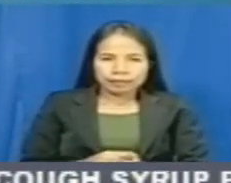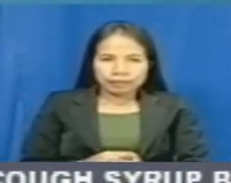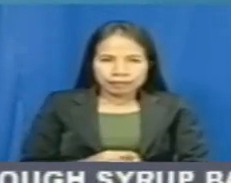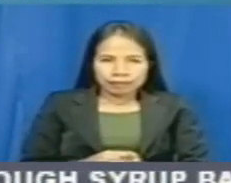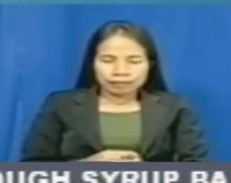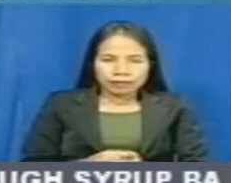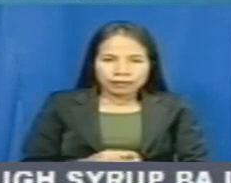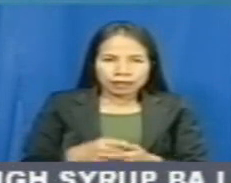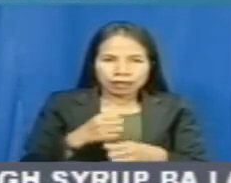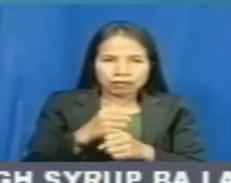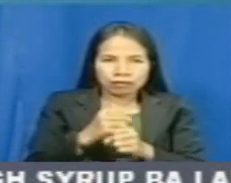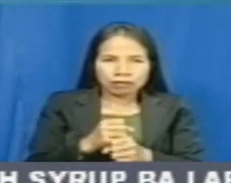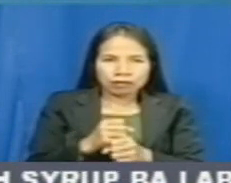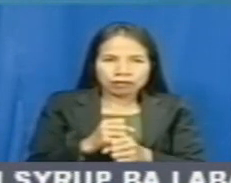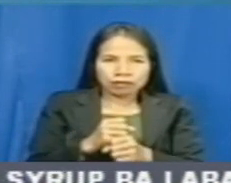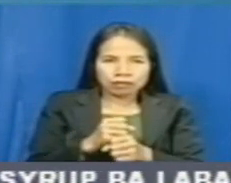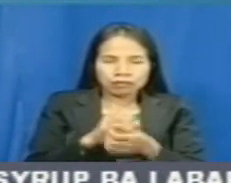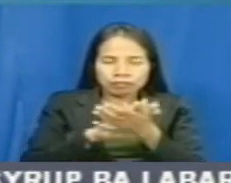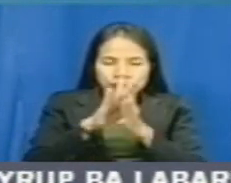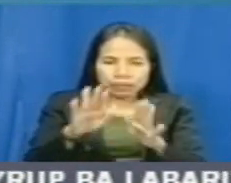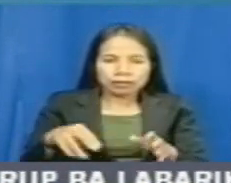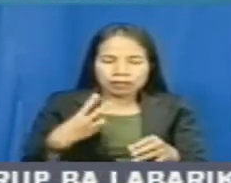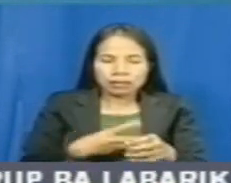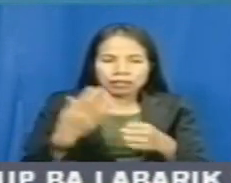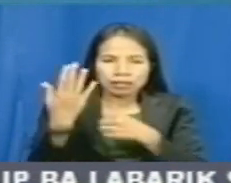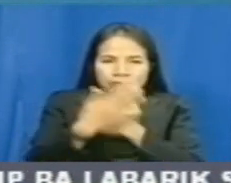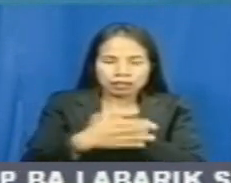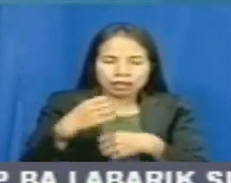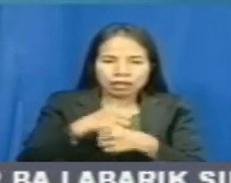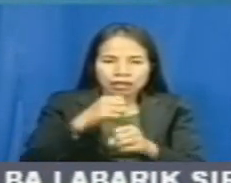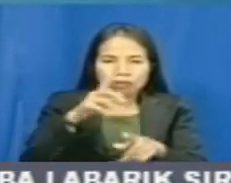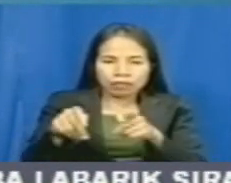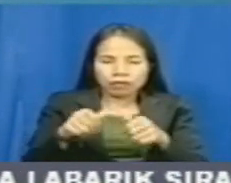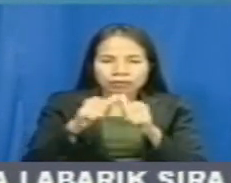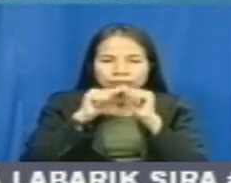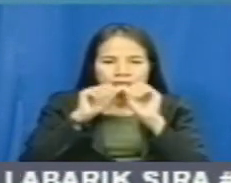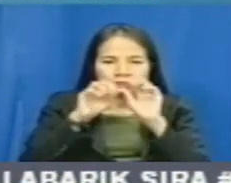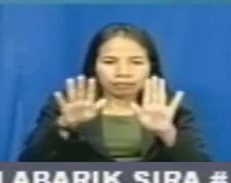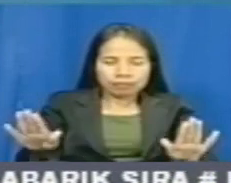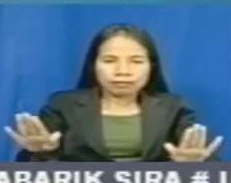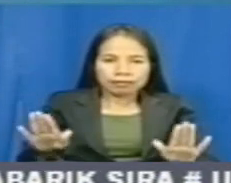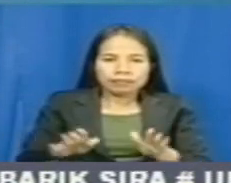A tu cria amizade, paz, vai ter na rainha. A tu ralo ter na povo, a que mate.